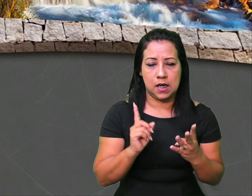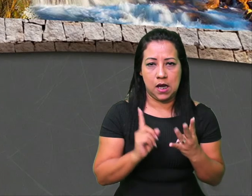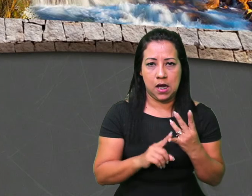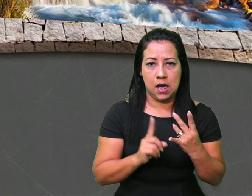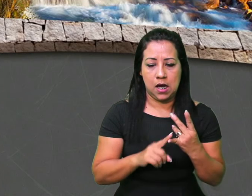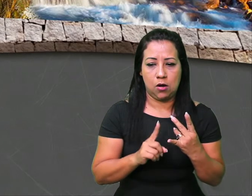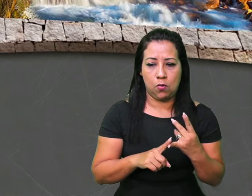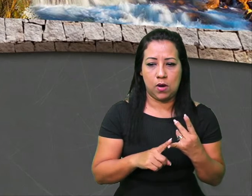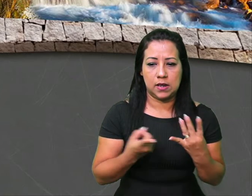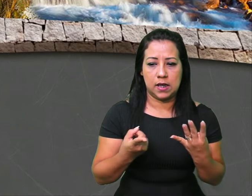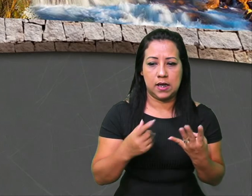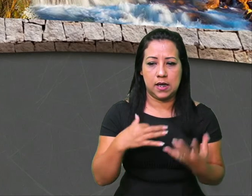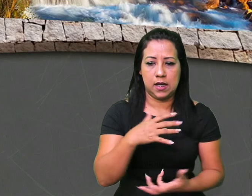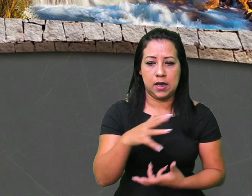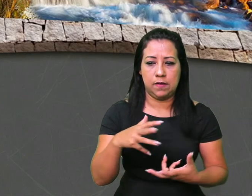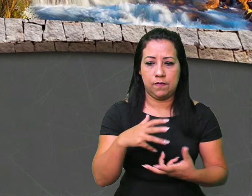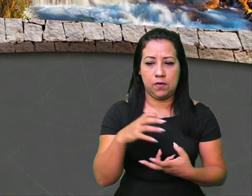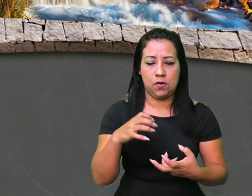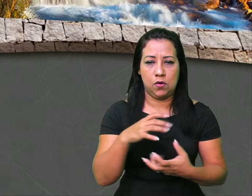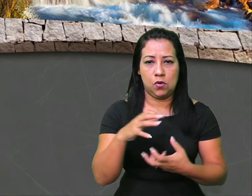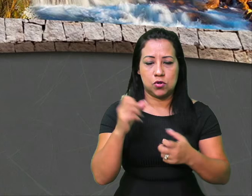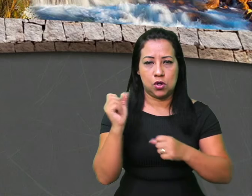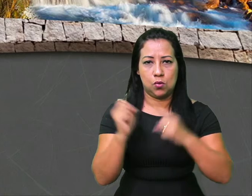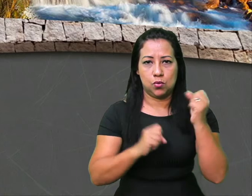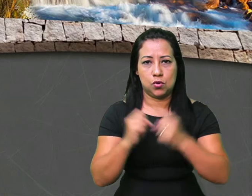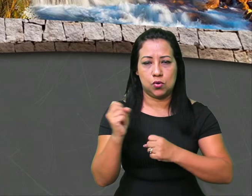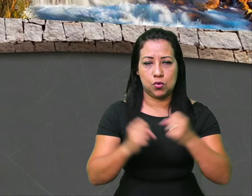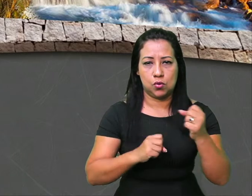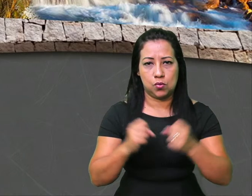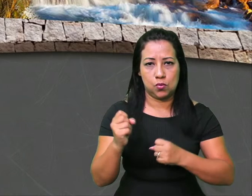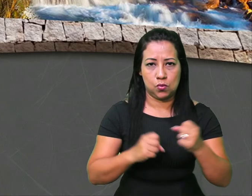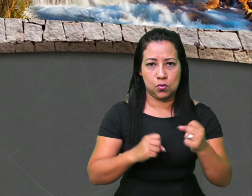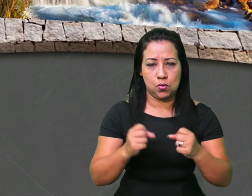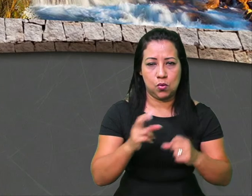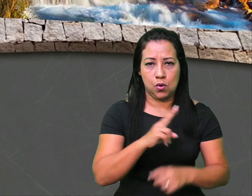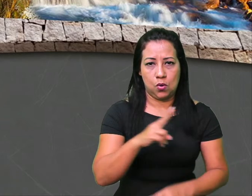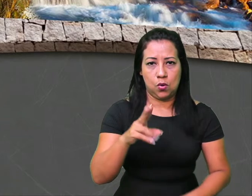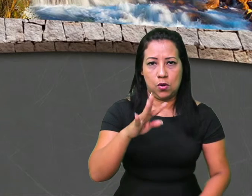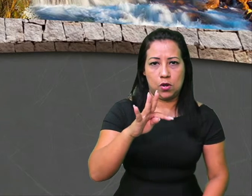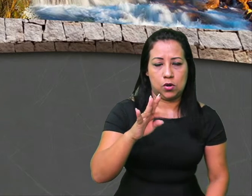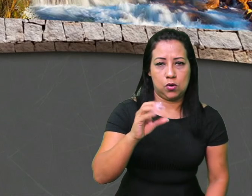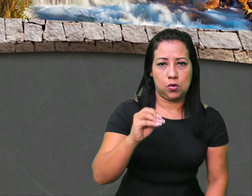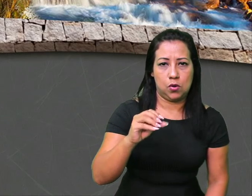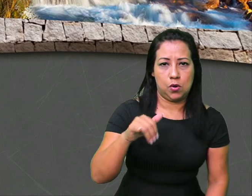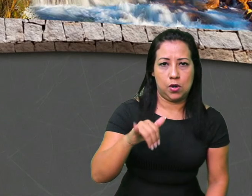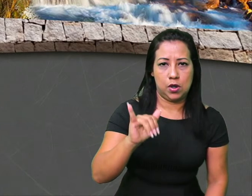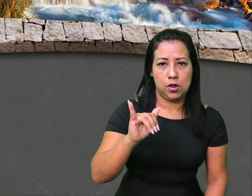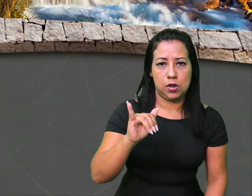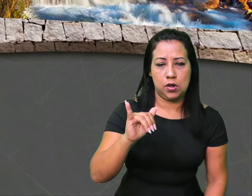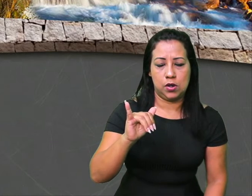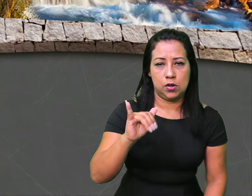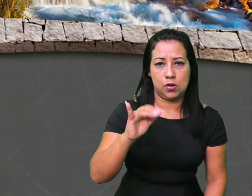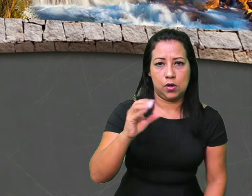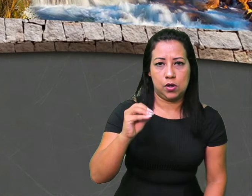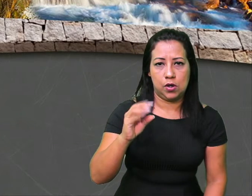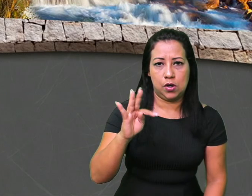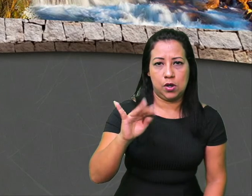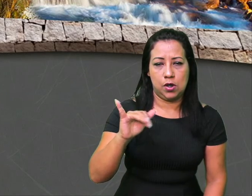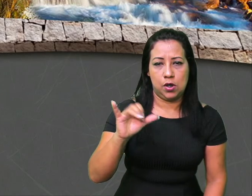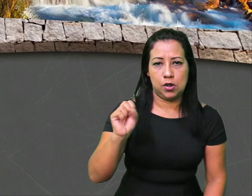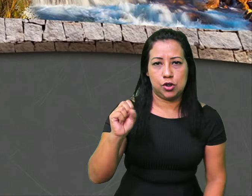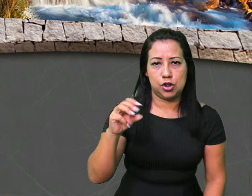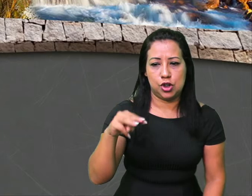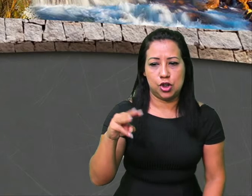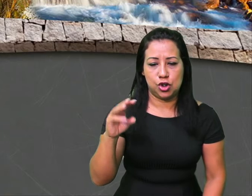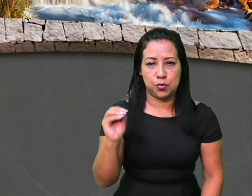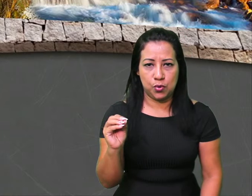mesmo. Grande produção do Japão, desconcentração industrial. No Brasil, essa indústria